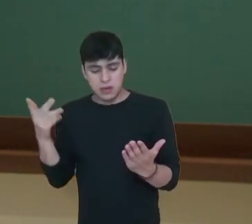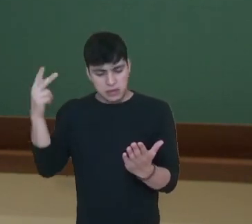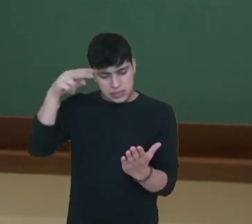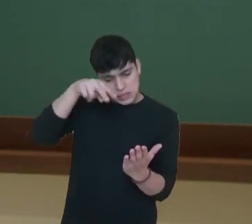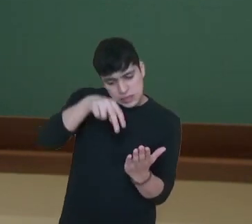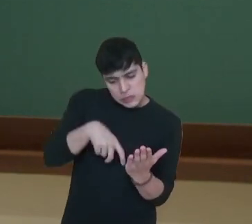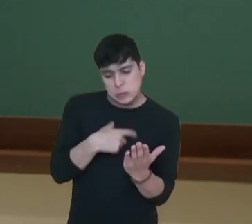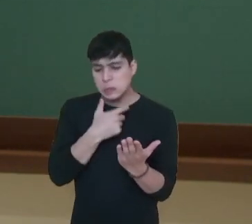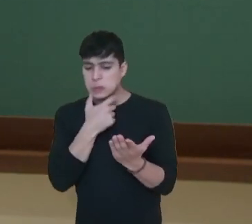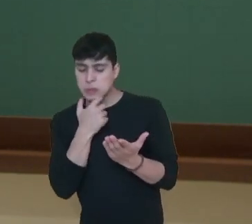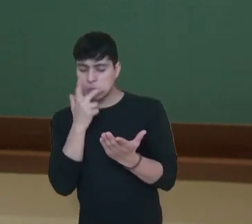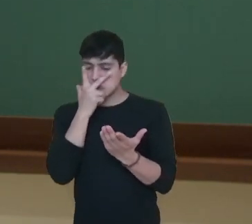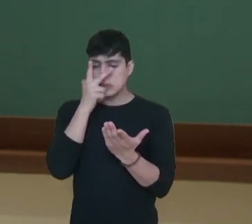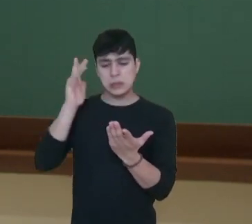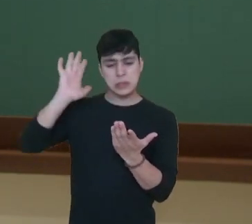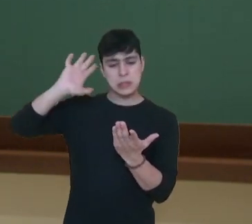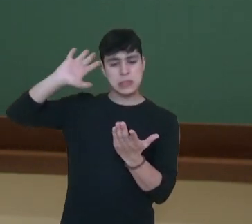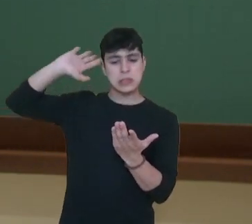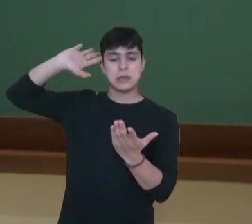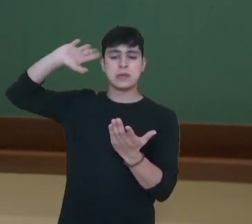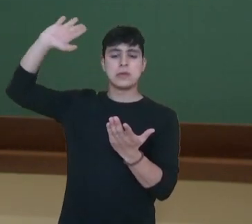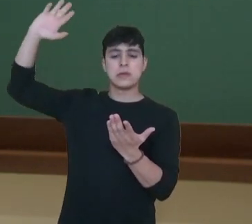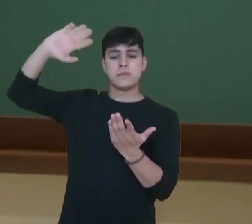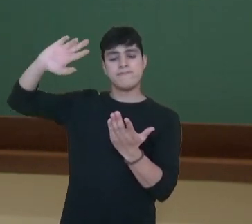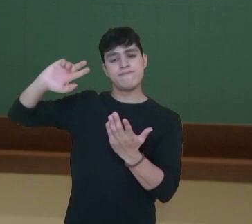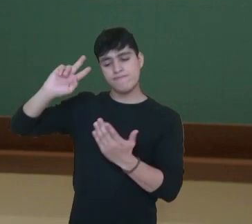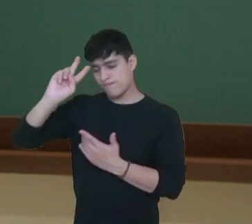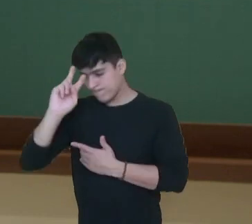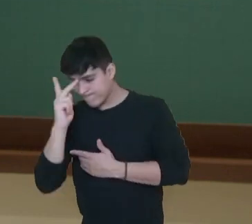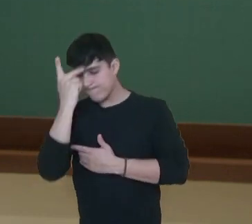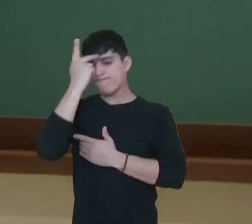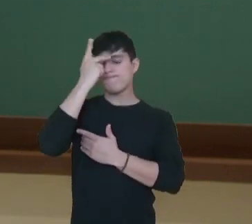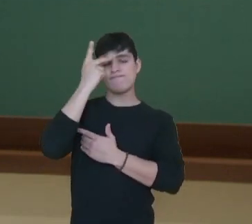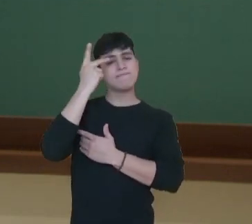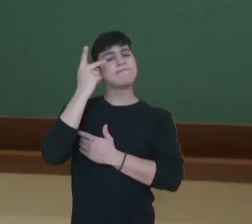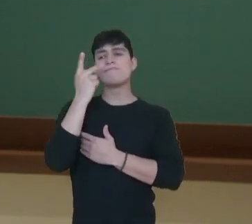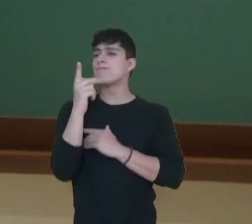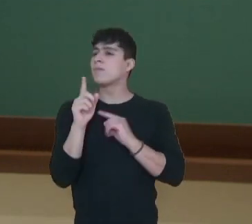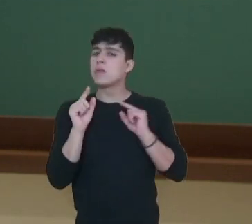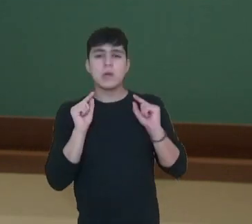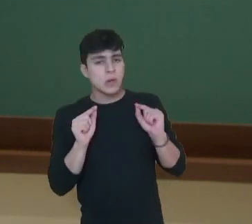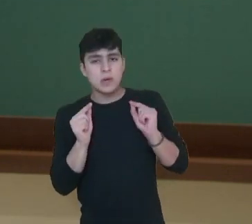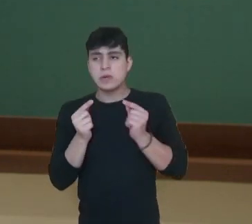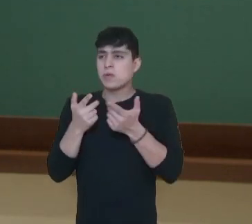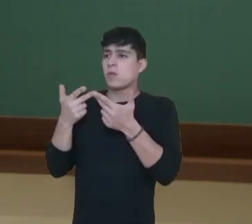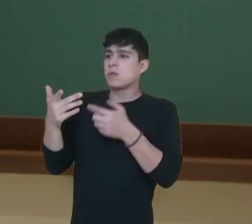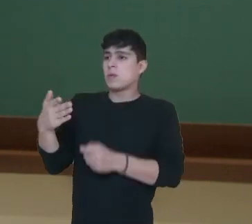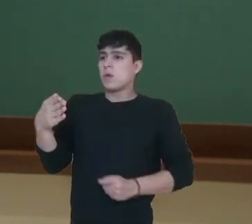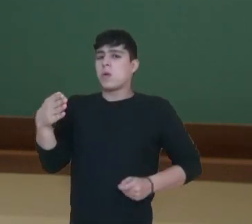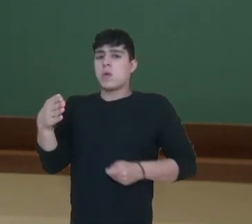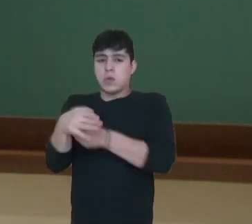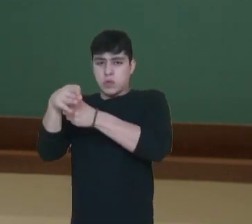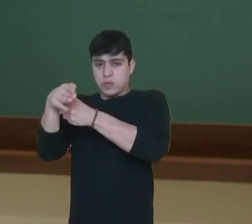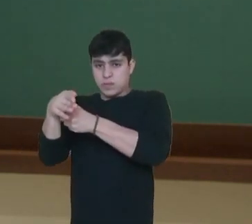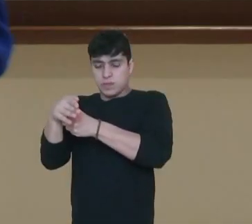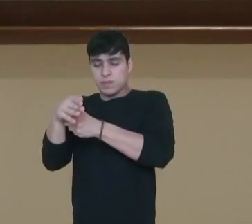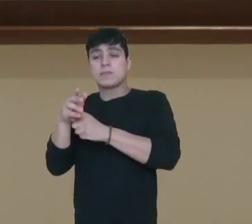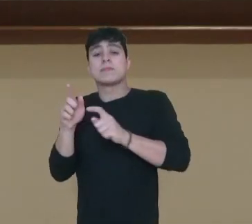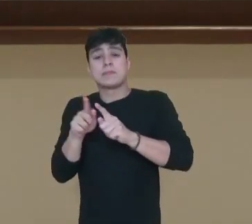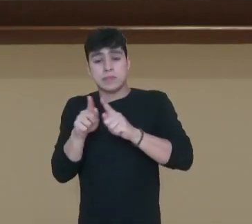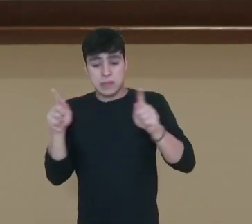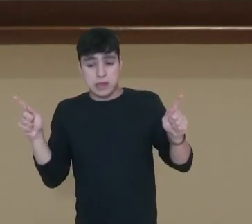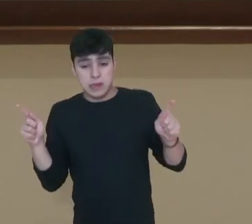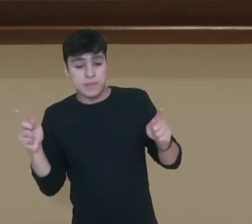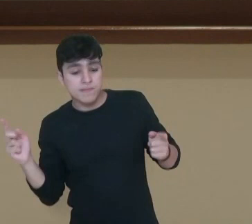leituras, ideias que vão levar ele a, de certa maneira, contestar algumas coisas. Mas, quando ele chega